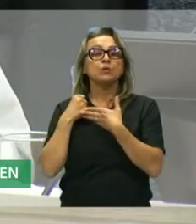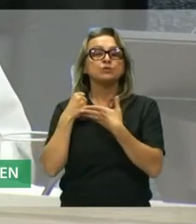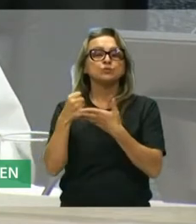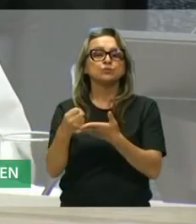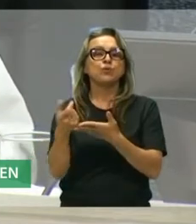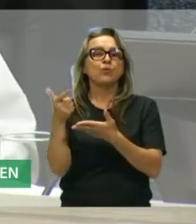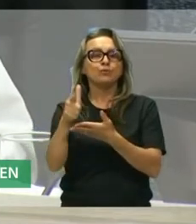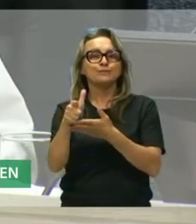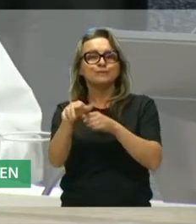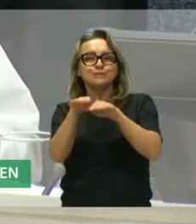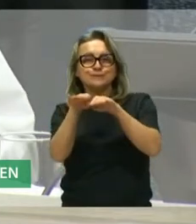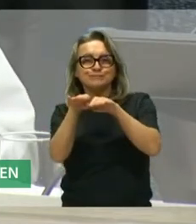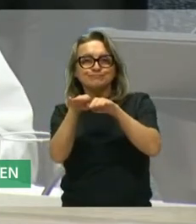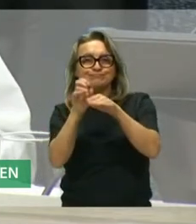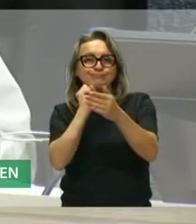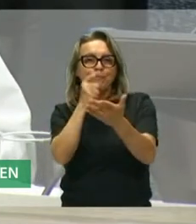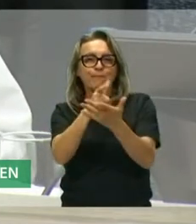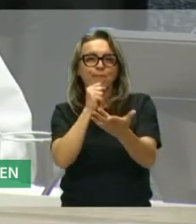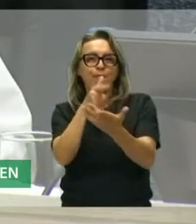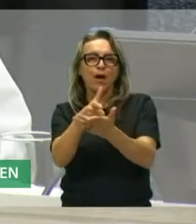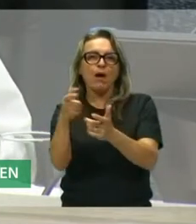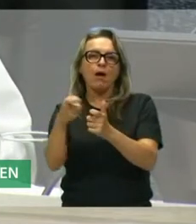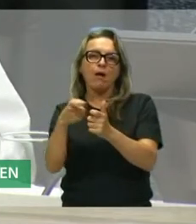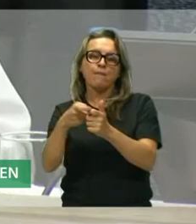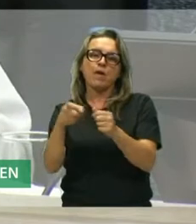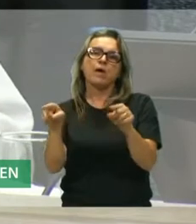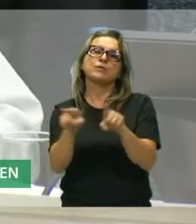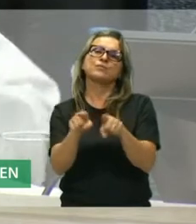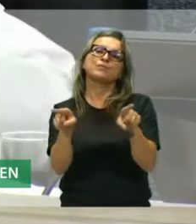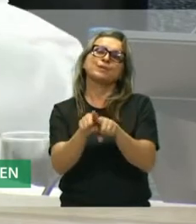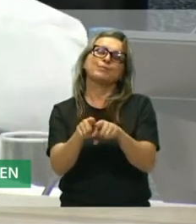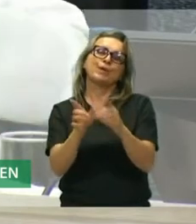equalizar um pouco a questão de pagamento de médico e de fornecedor.